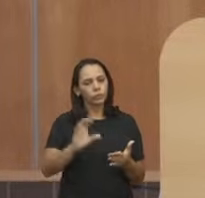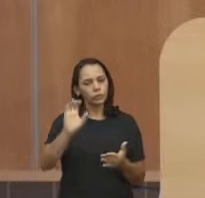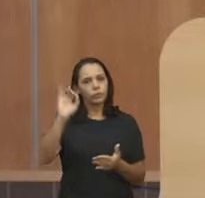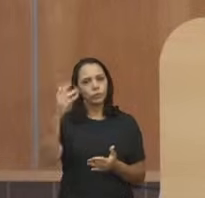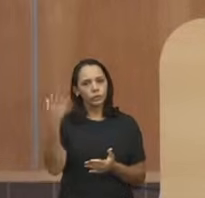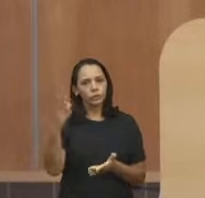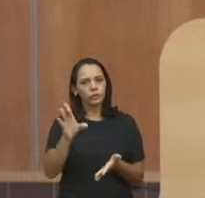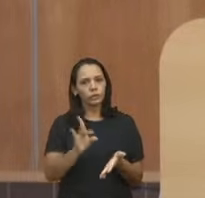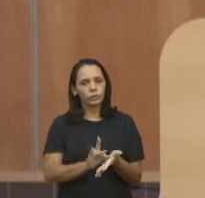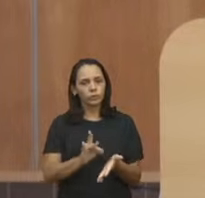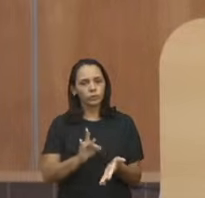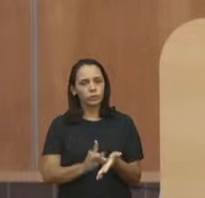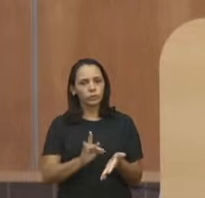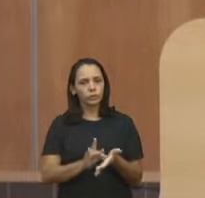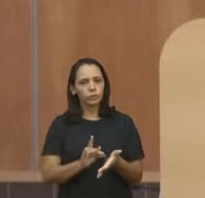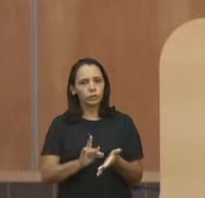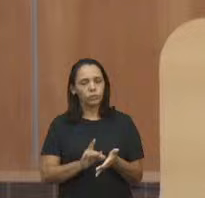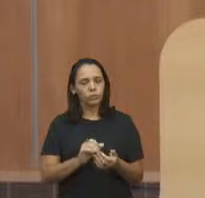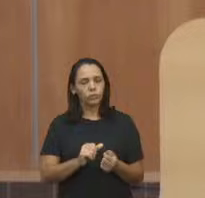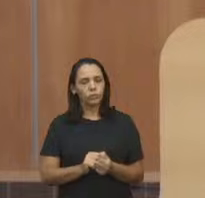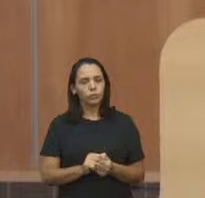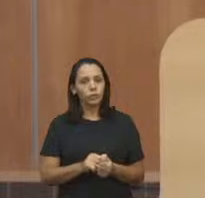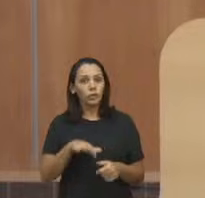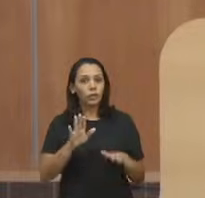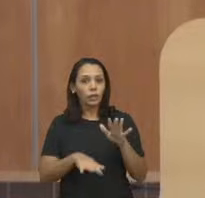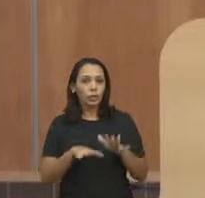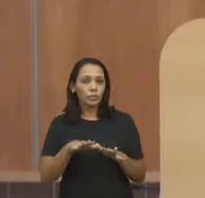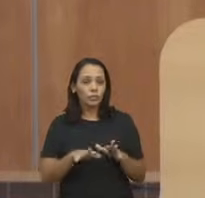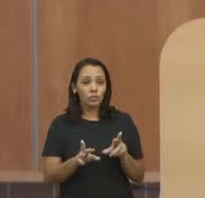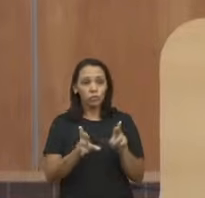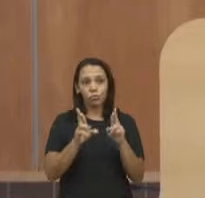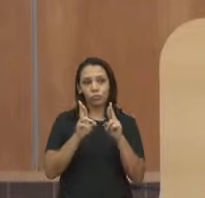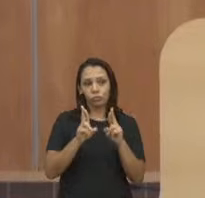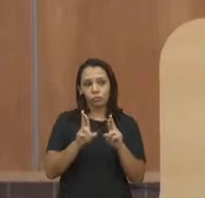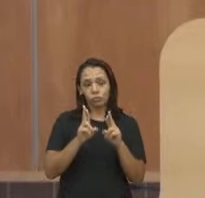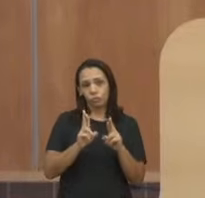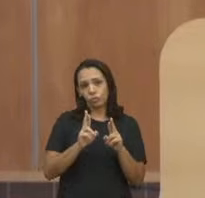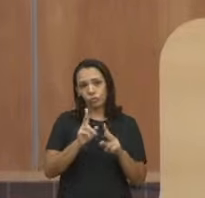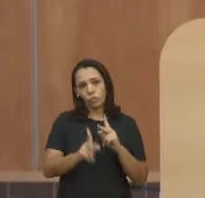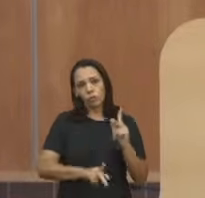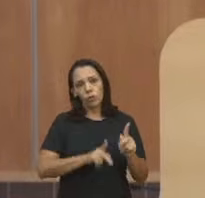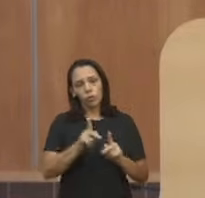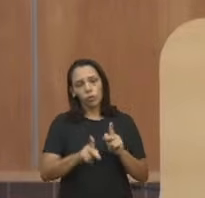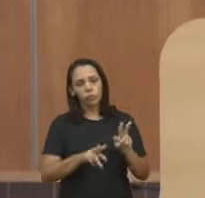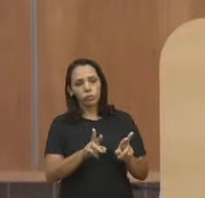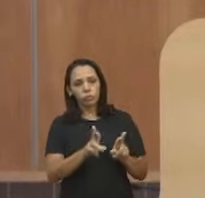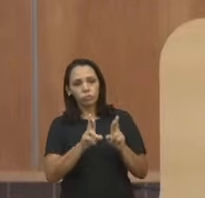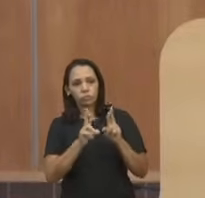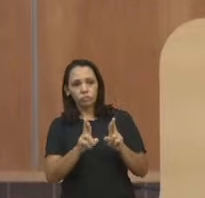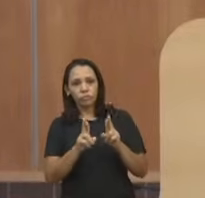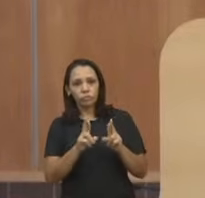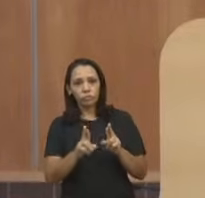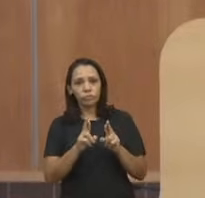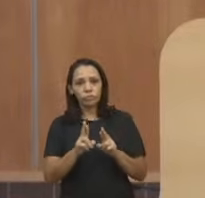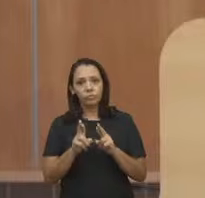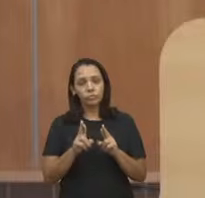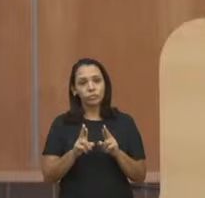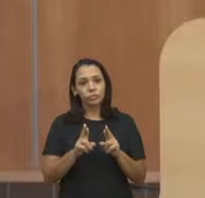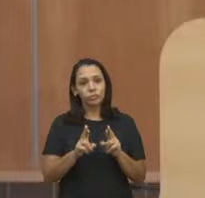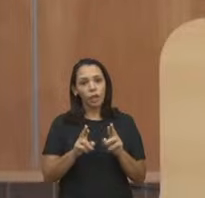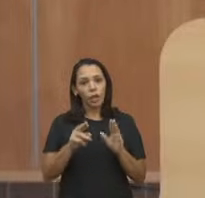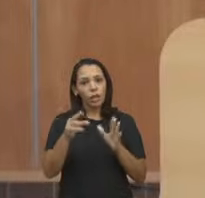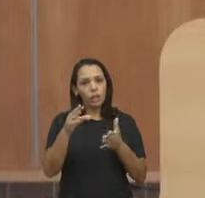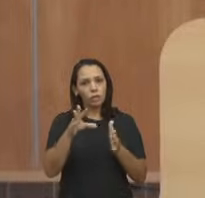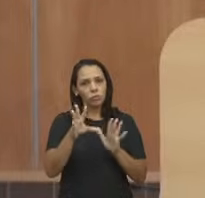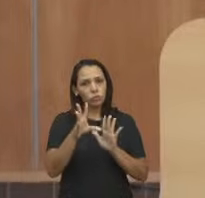cumprir, né, porque muitas vezes cria uma expectativa nas pessoas, na população, e manda para cá coisas que